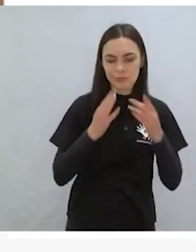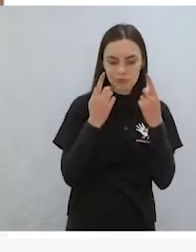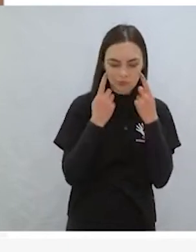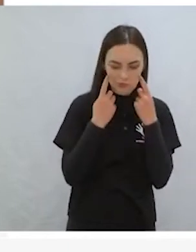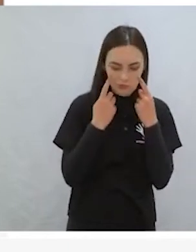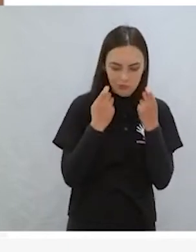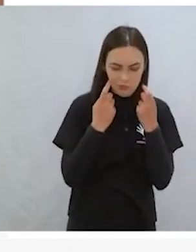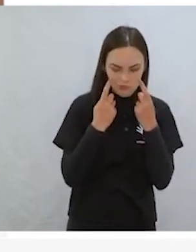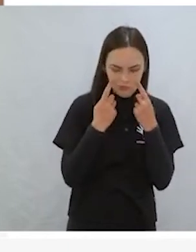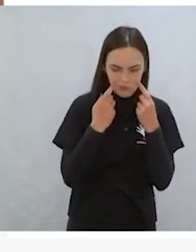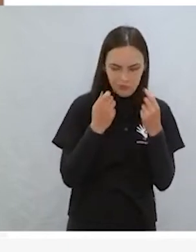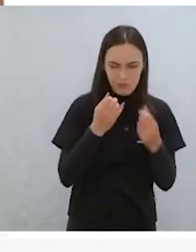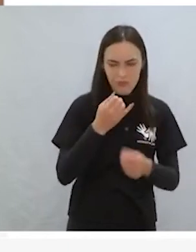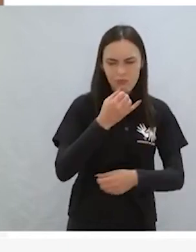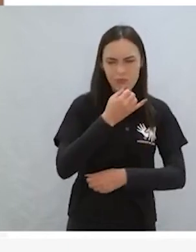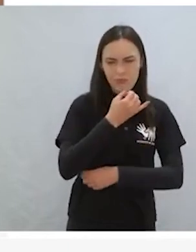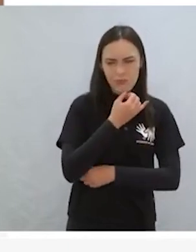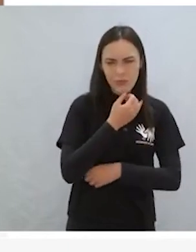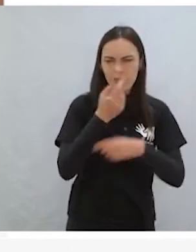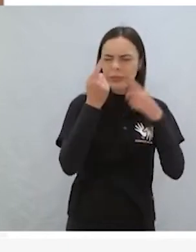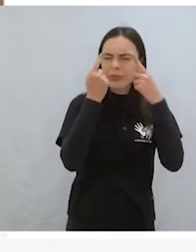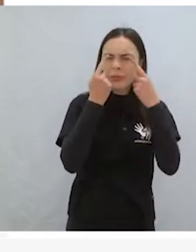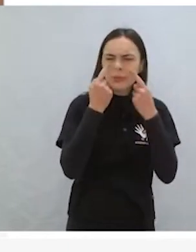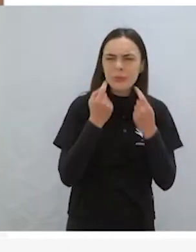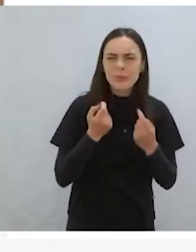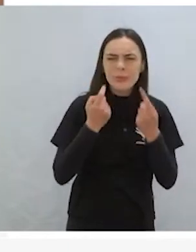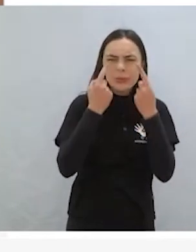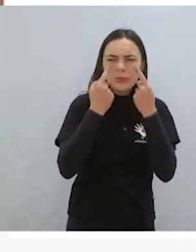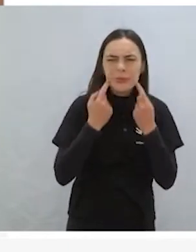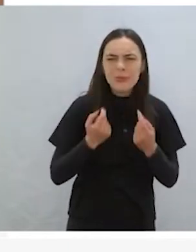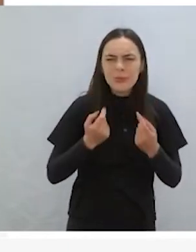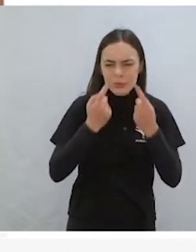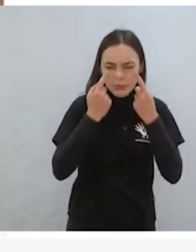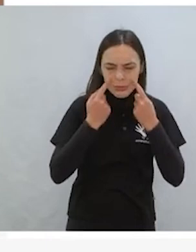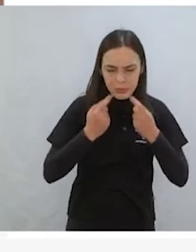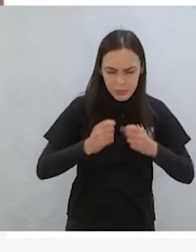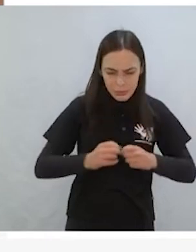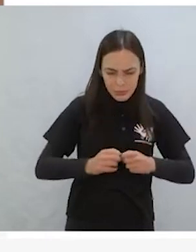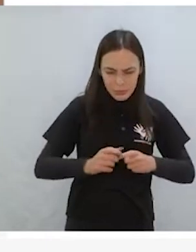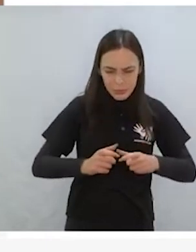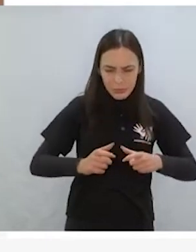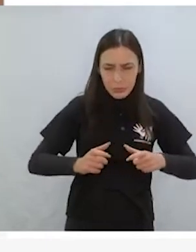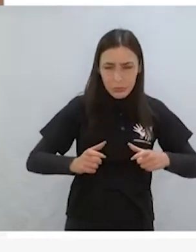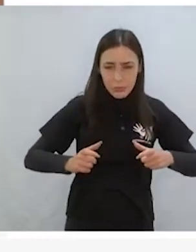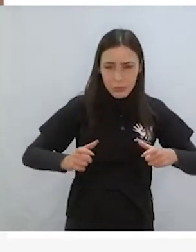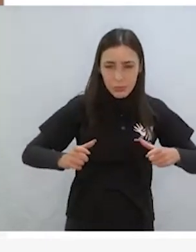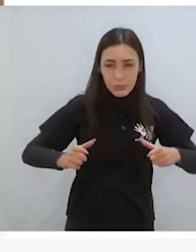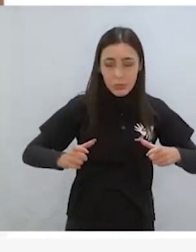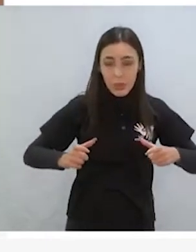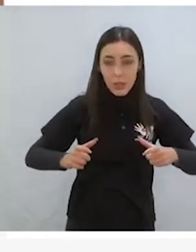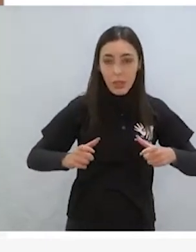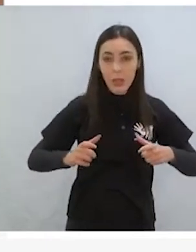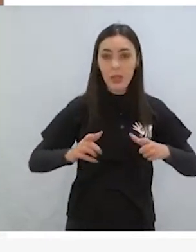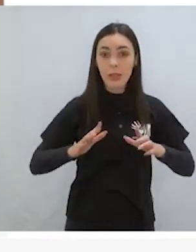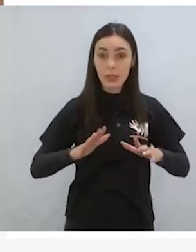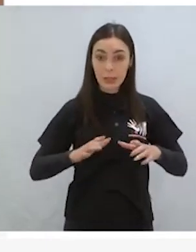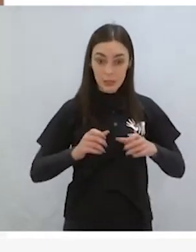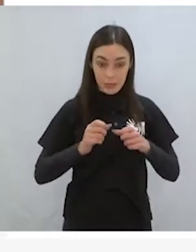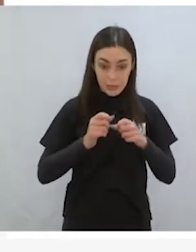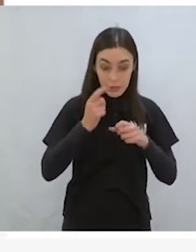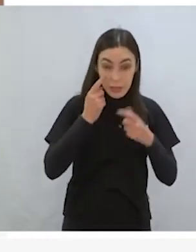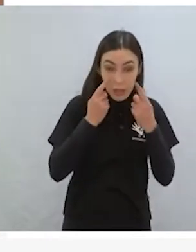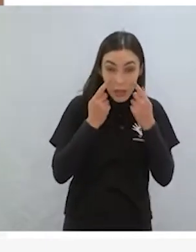casa, chorando. Chorou tanto que fez uma poça de lágrimas. E de